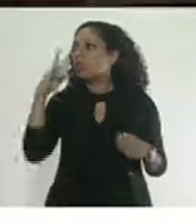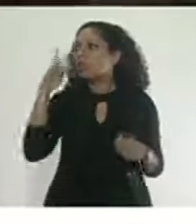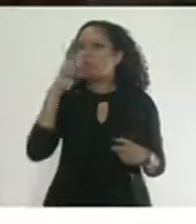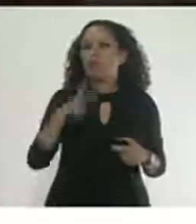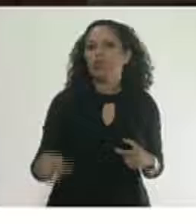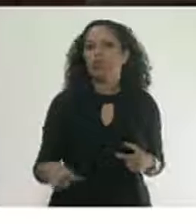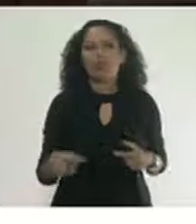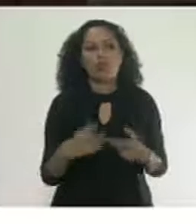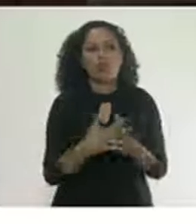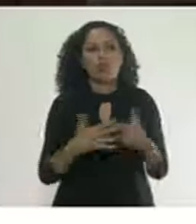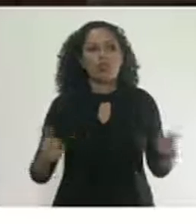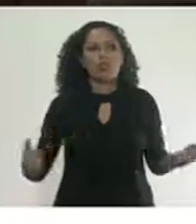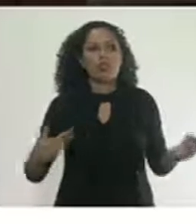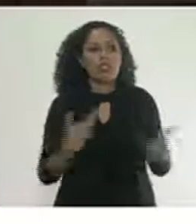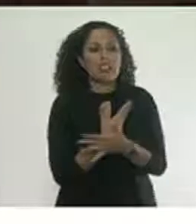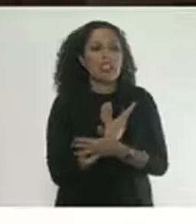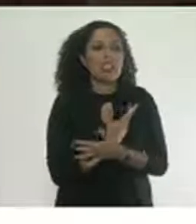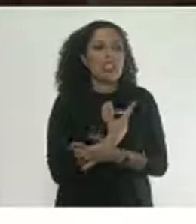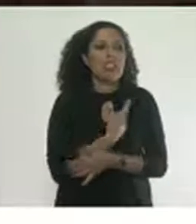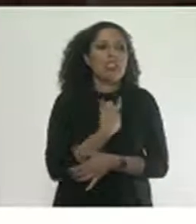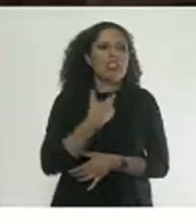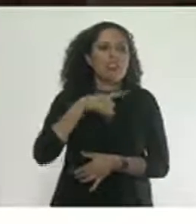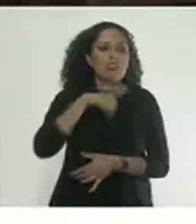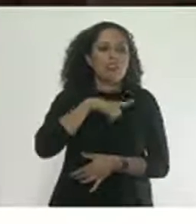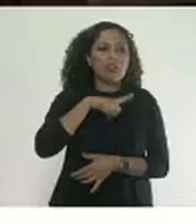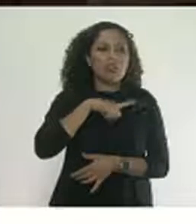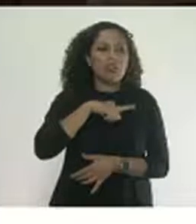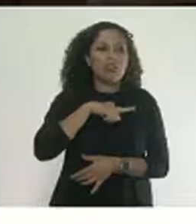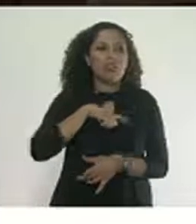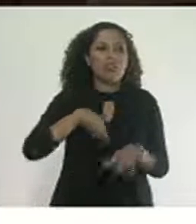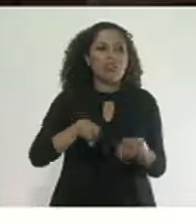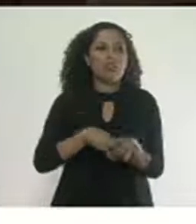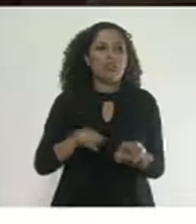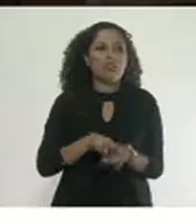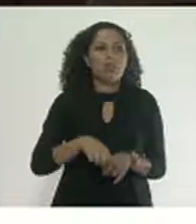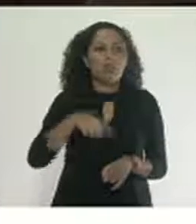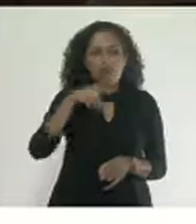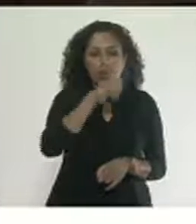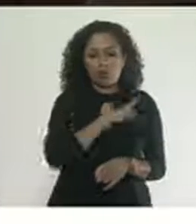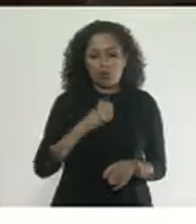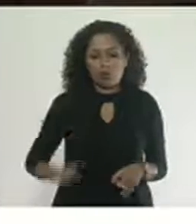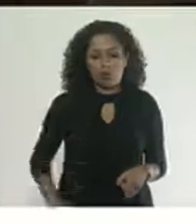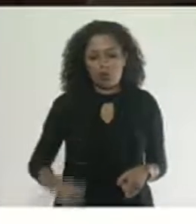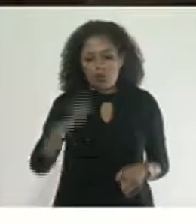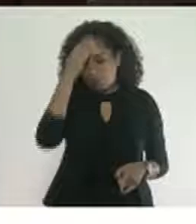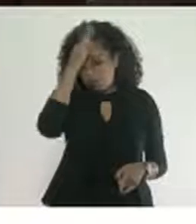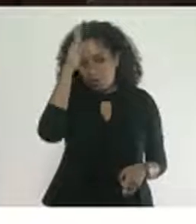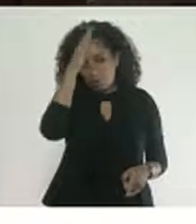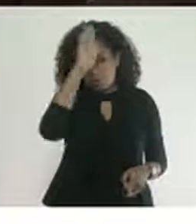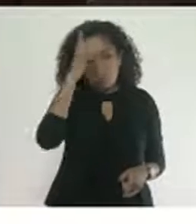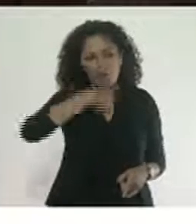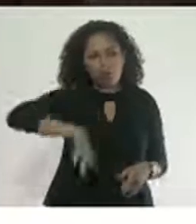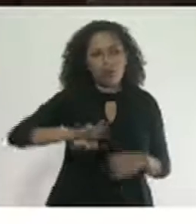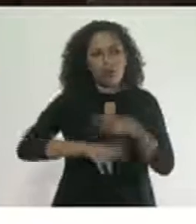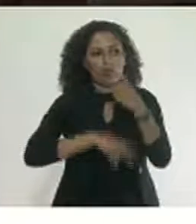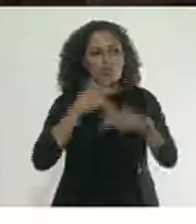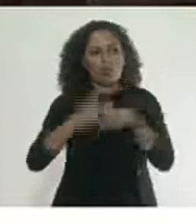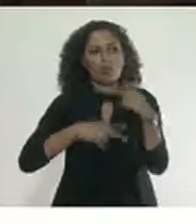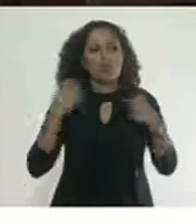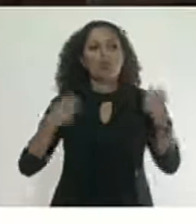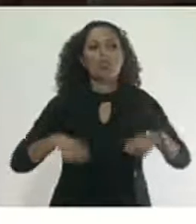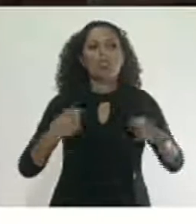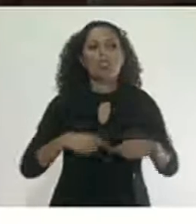ver as controvérsias que estão colocadas também pelo governo Bolsonaro, e é preciso sinalizar isso, porque